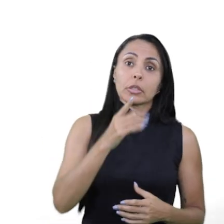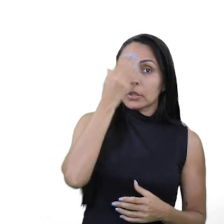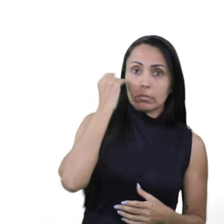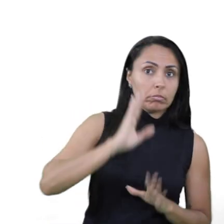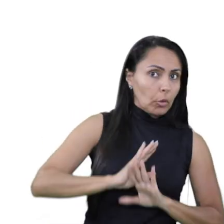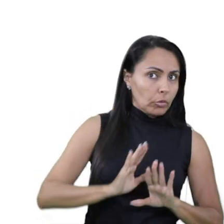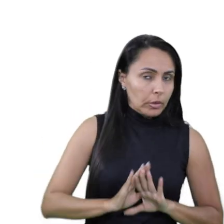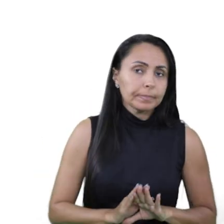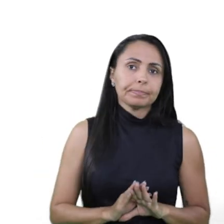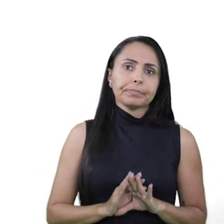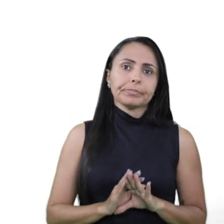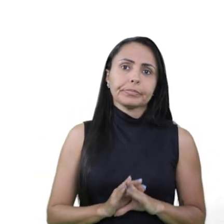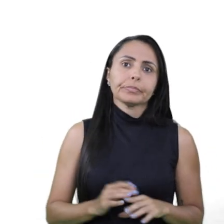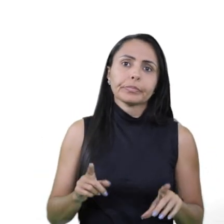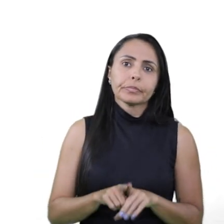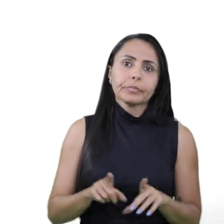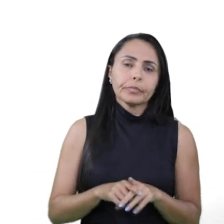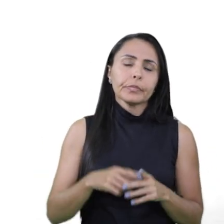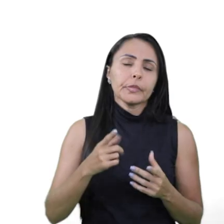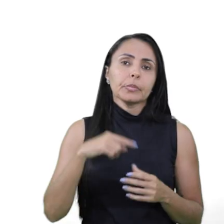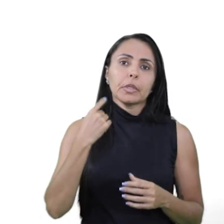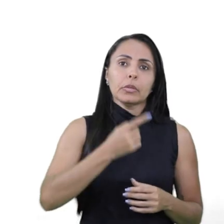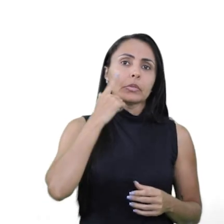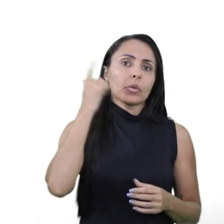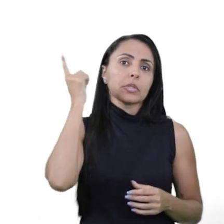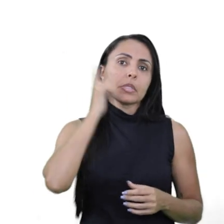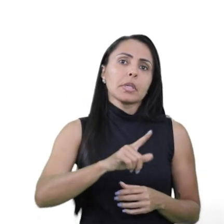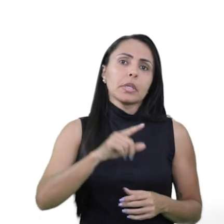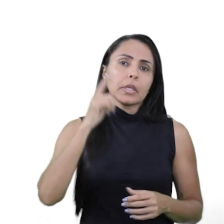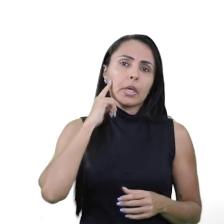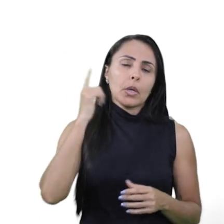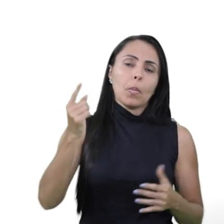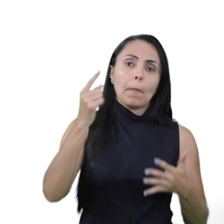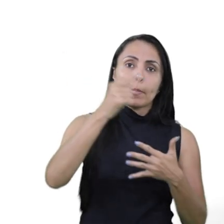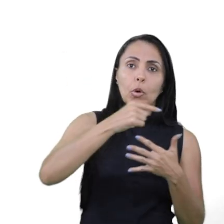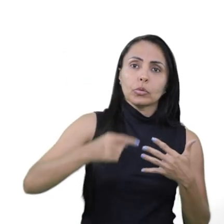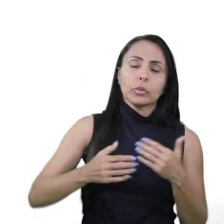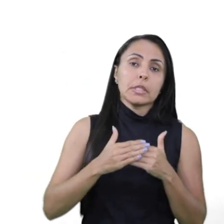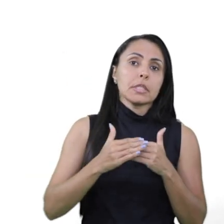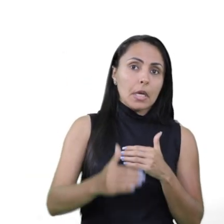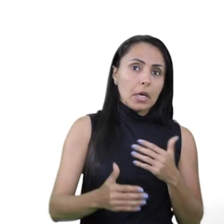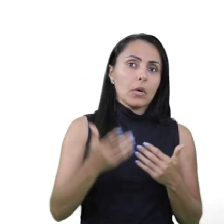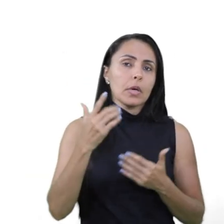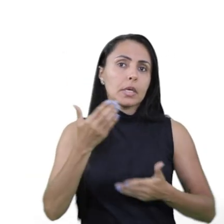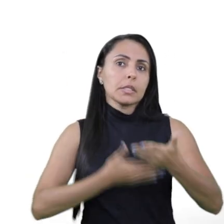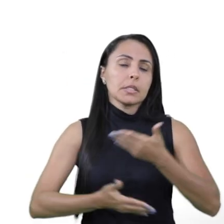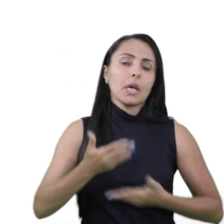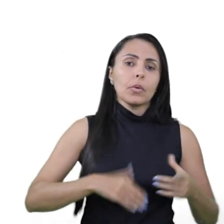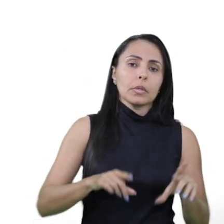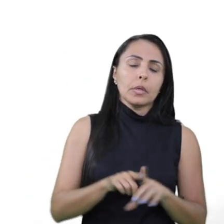esqueça, tá? E para a gente conseguir ter um ponto inicial com relação à